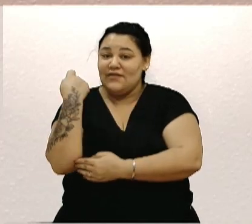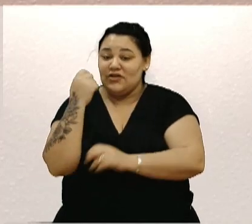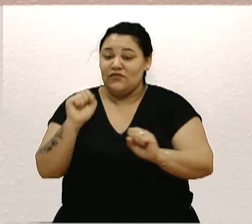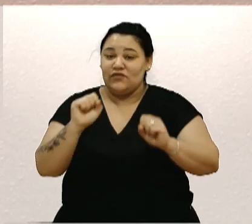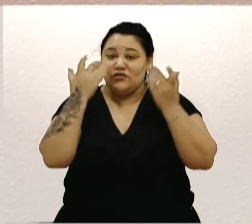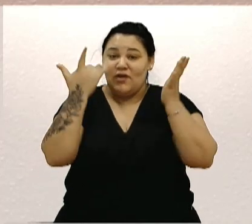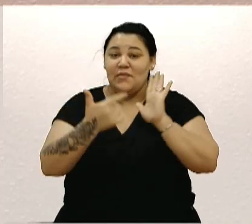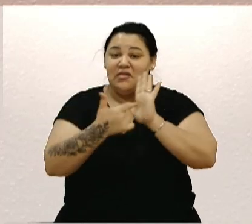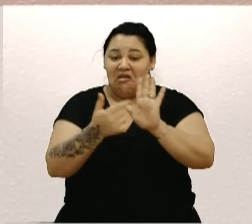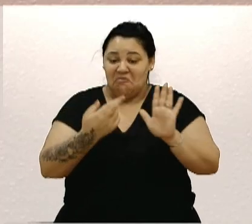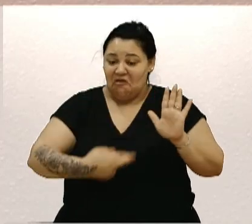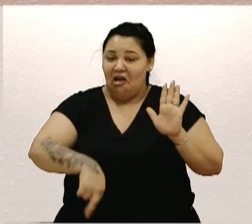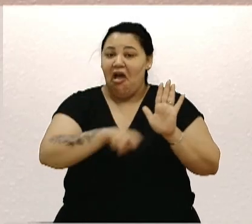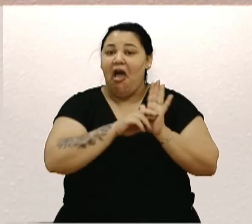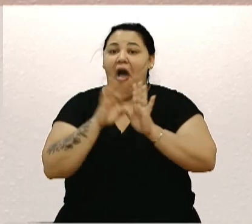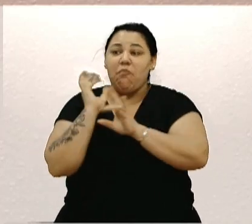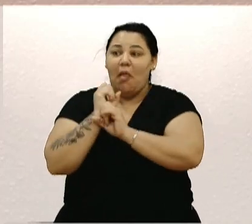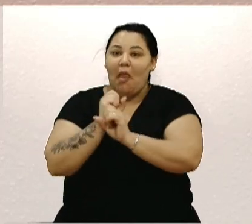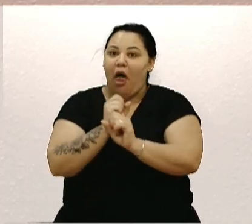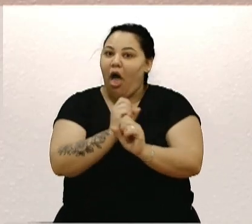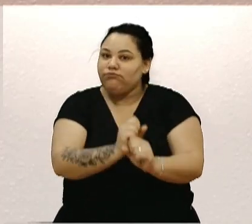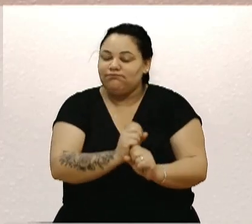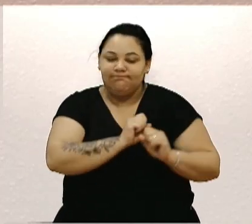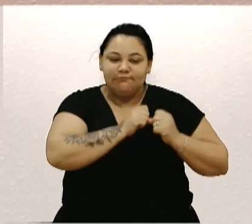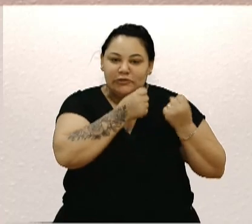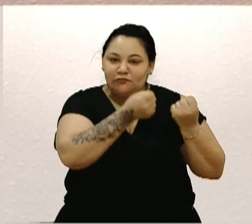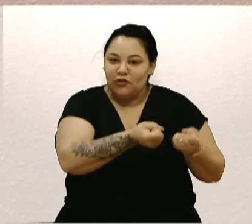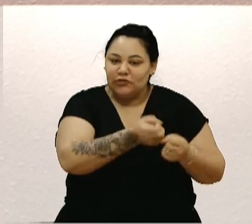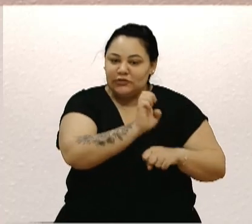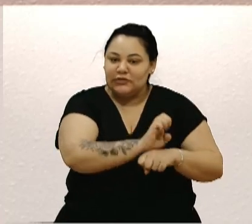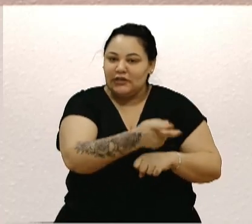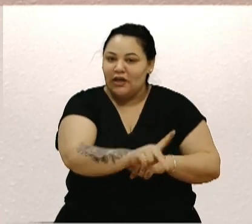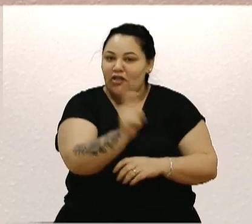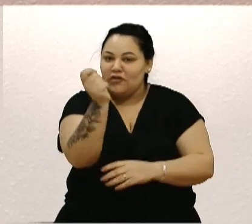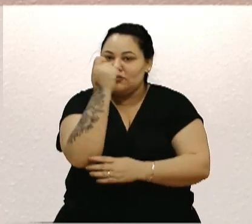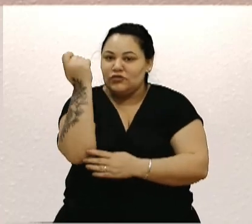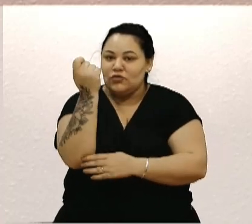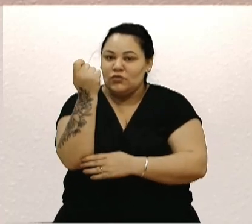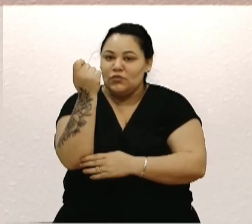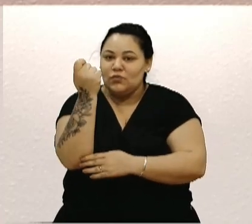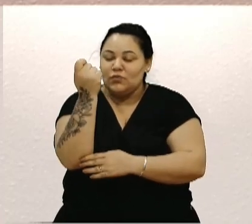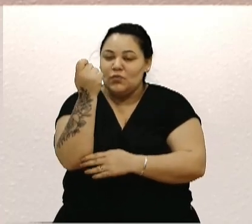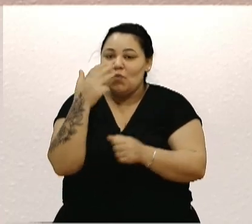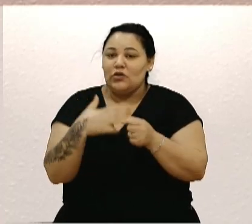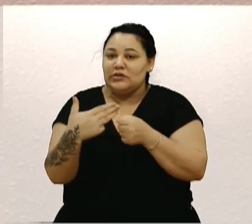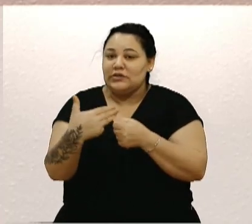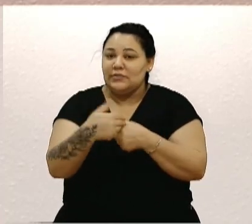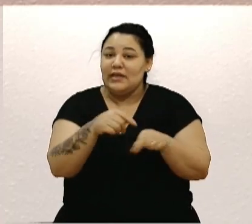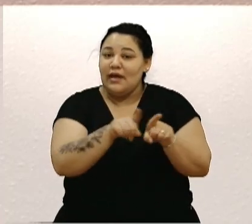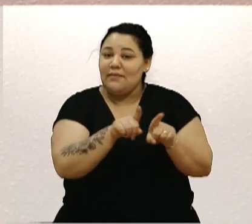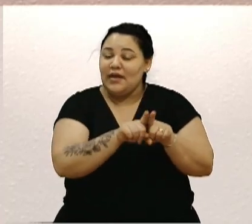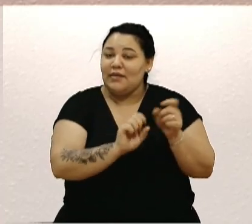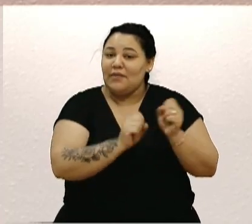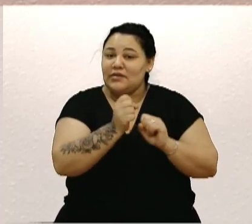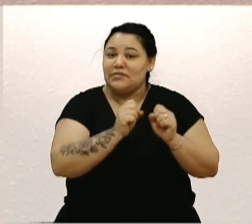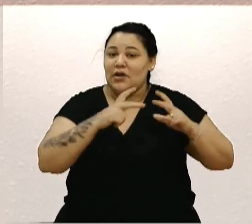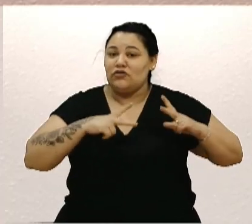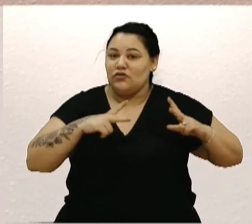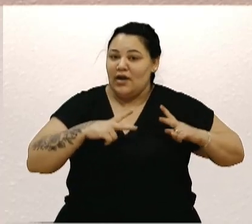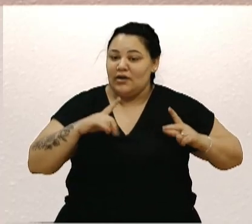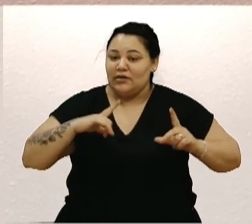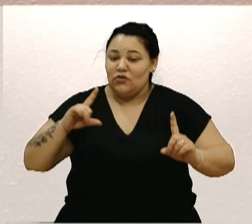apresentou o resultado de uma soma de esforços entre o Estado do Rio Grande do Sul, município e iniciativa privada, com vistas